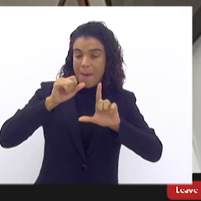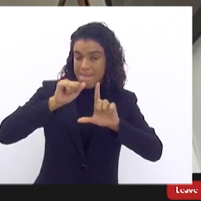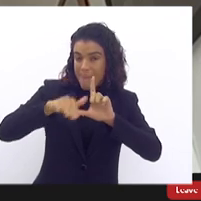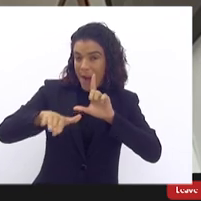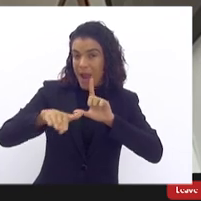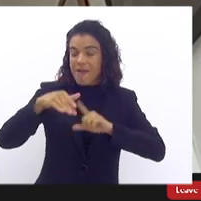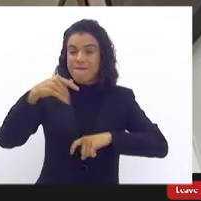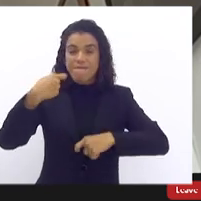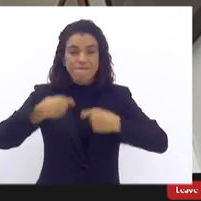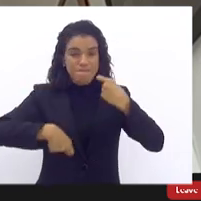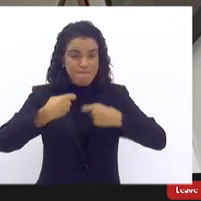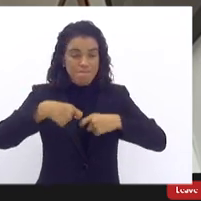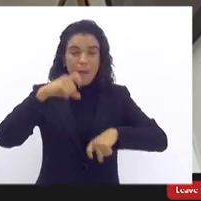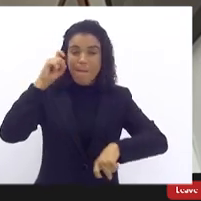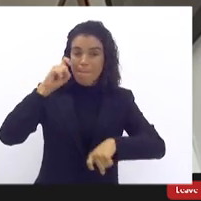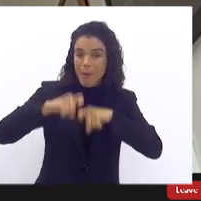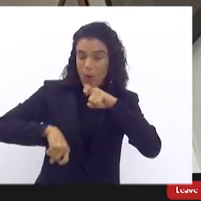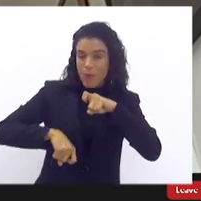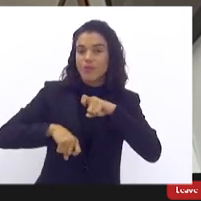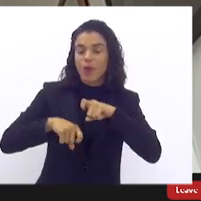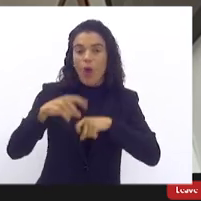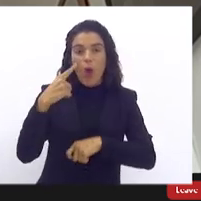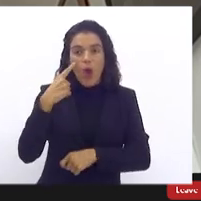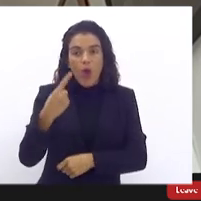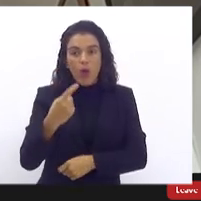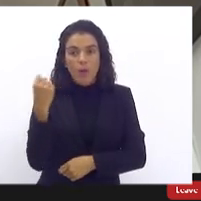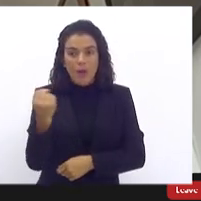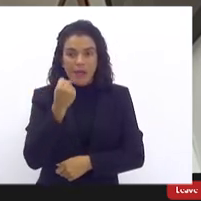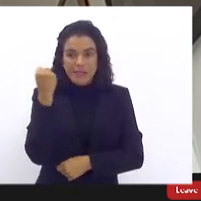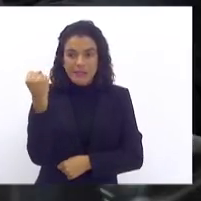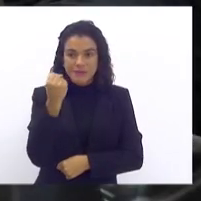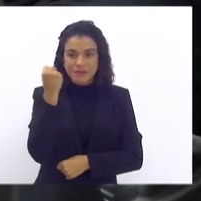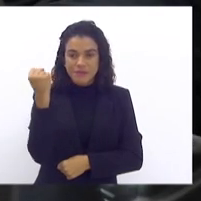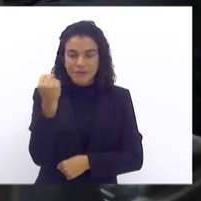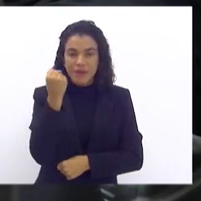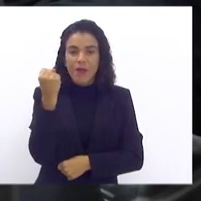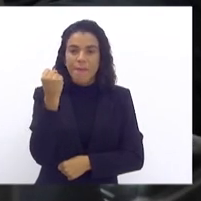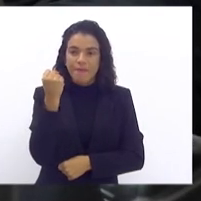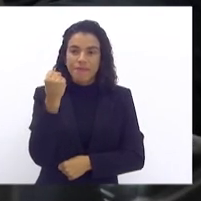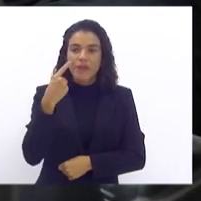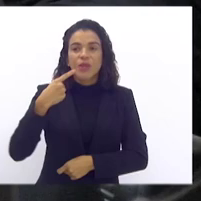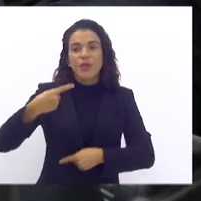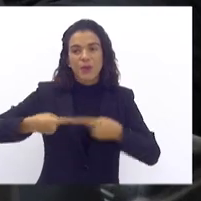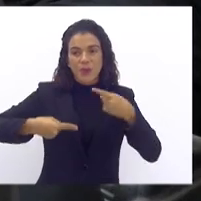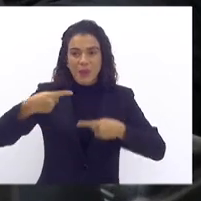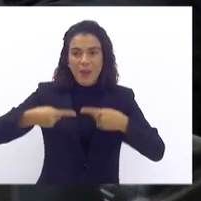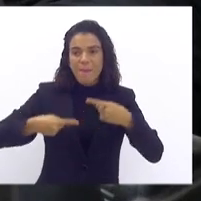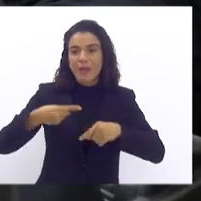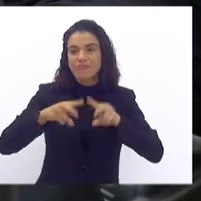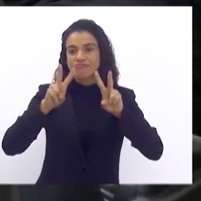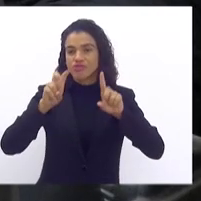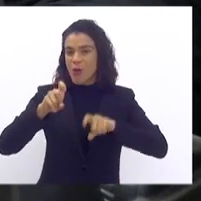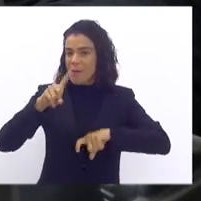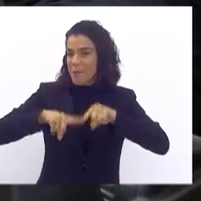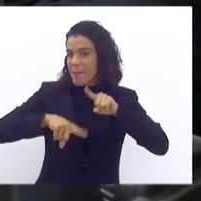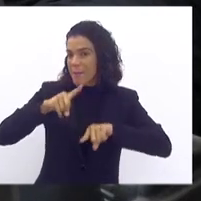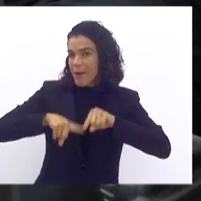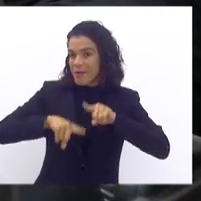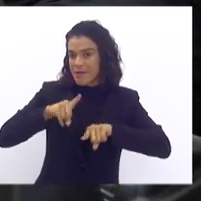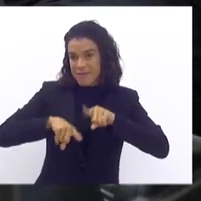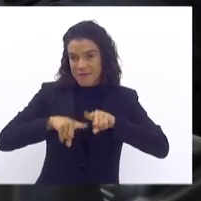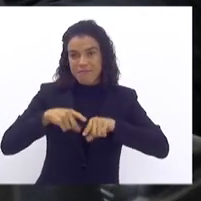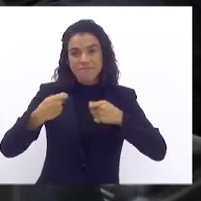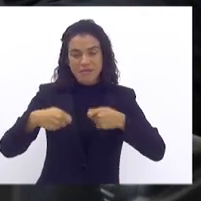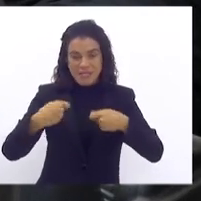estupro, sexo ou pornografia. Olha como é grave esse crime. E aí é um debate sobre a pornografia, que eu acho que tem que trazer para aqui,